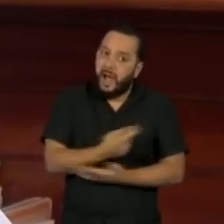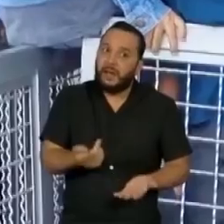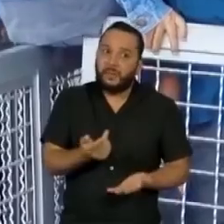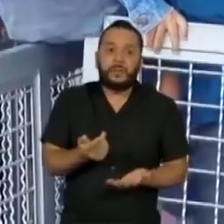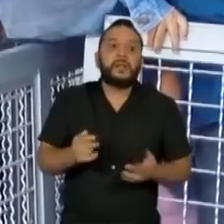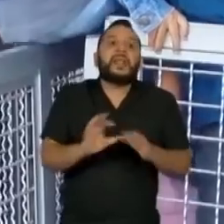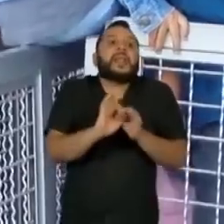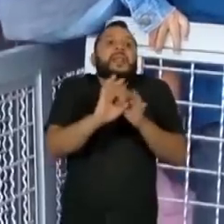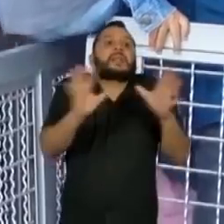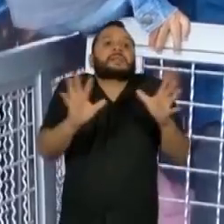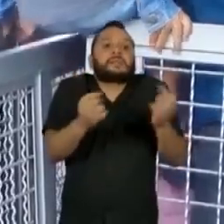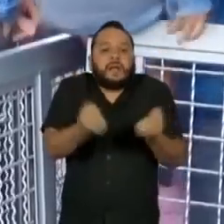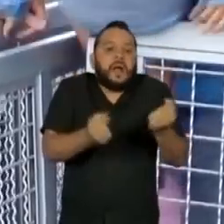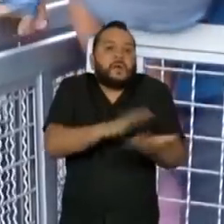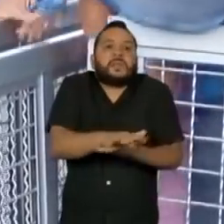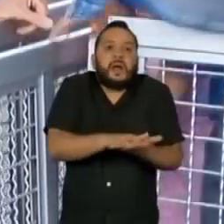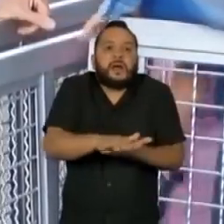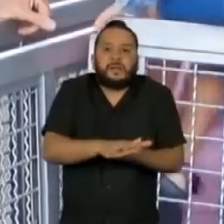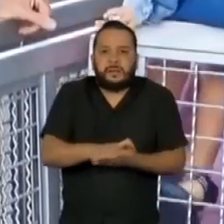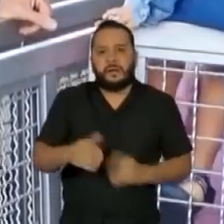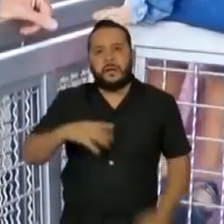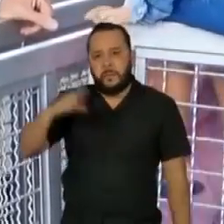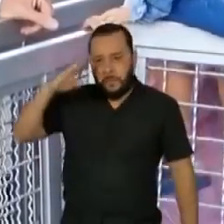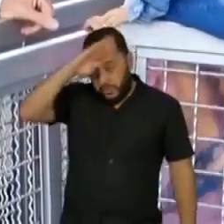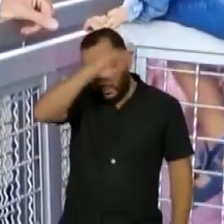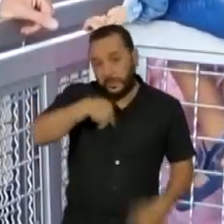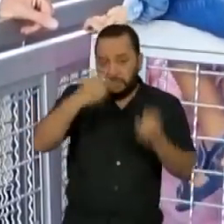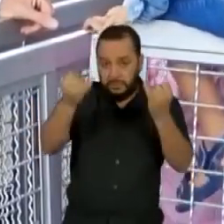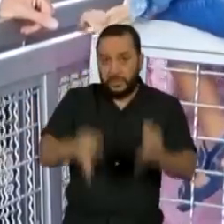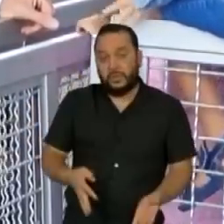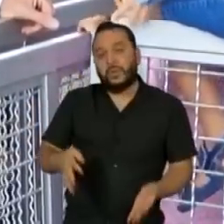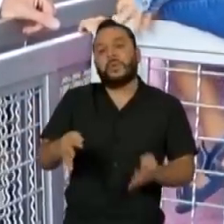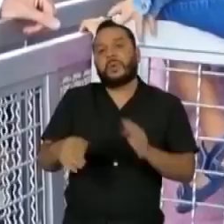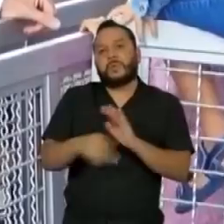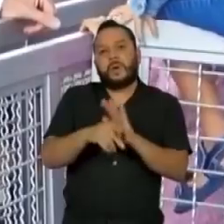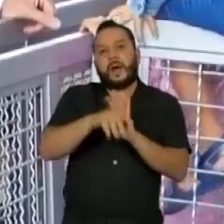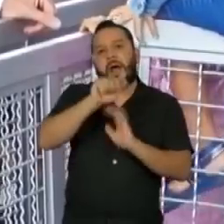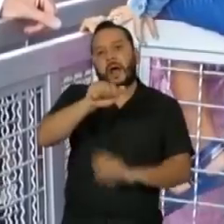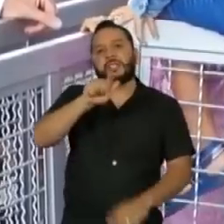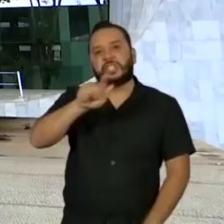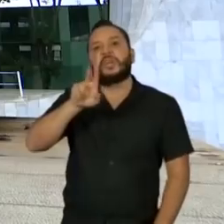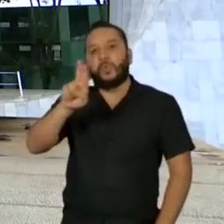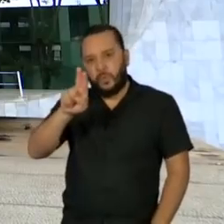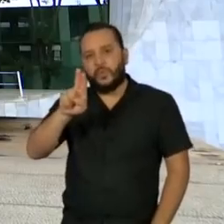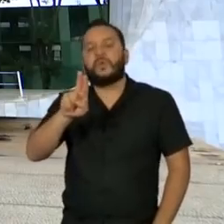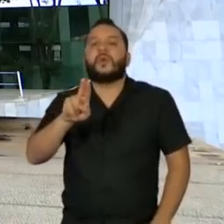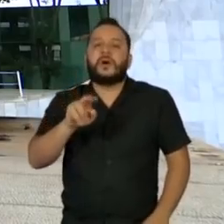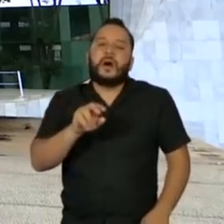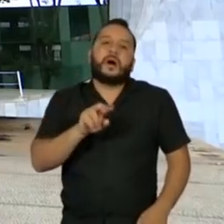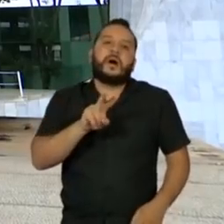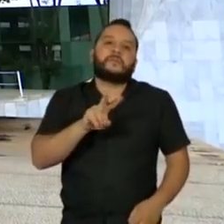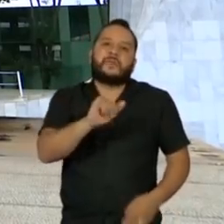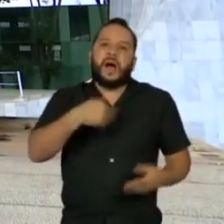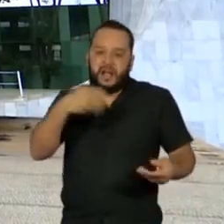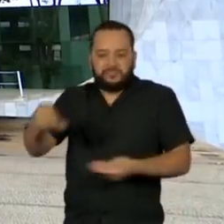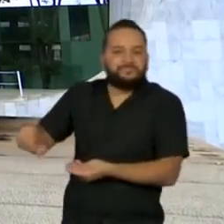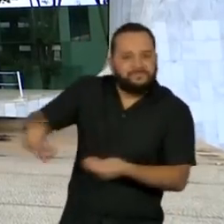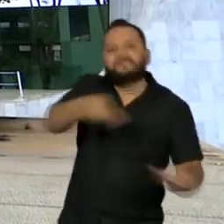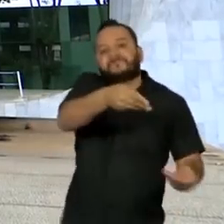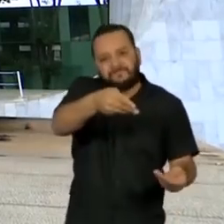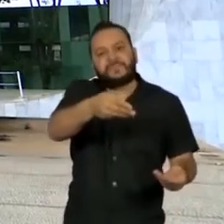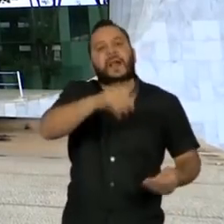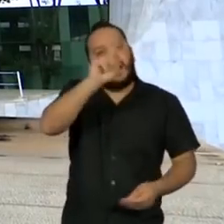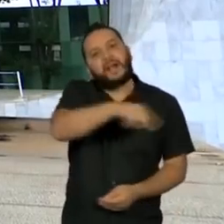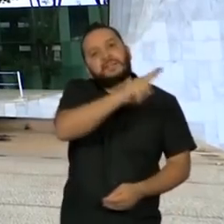carro. O presidente Jair Bolsonaro já afirmou que a Advocacia Geral da União vai recorrer da decisão. No Judiciário, o tema só deverá